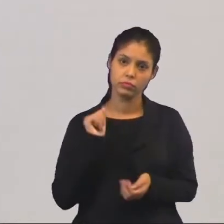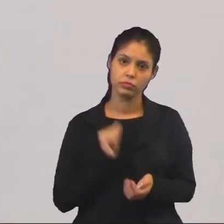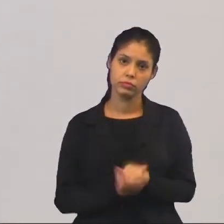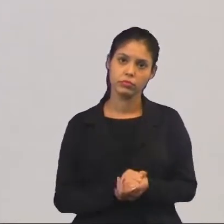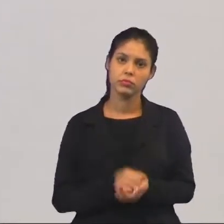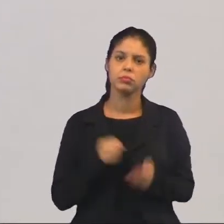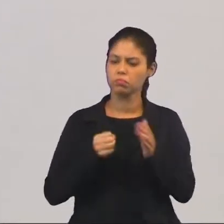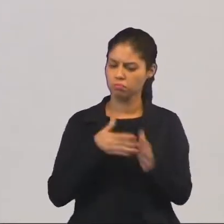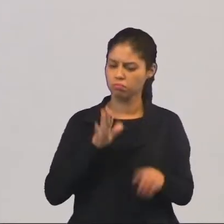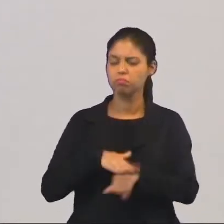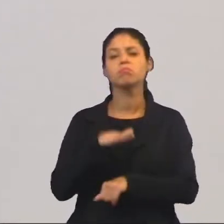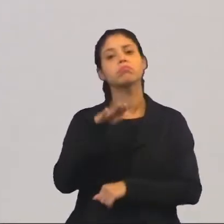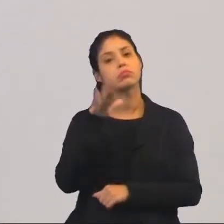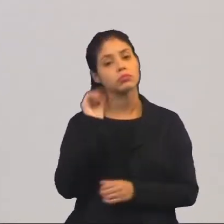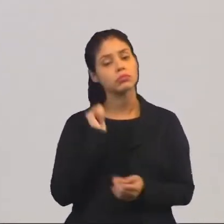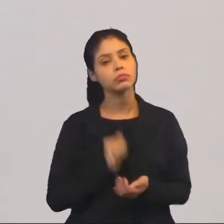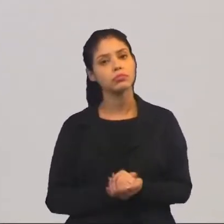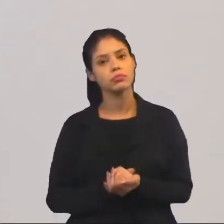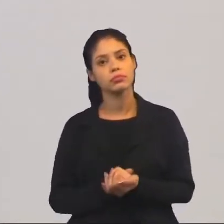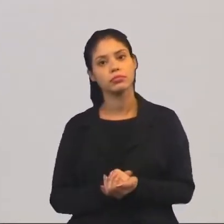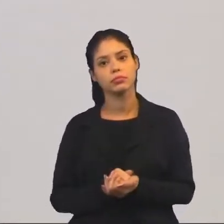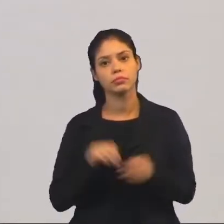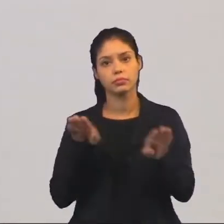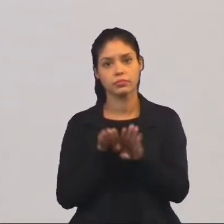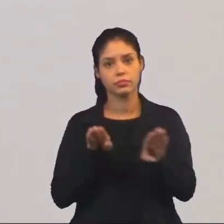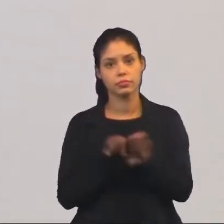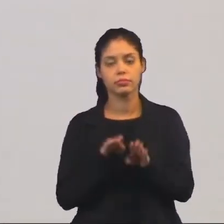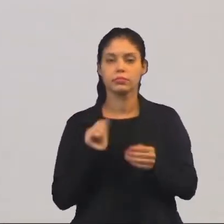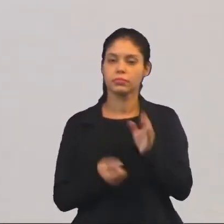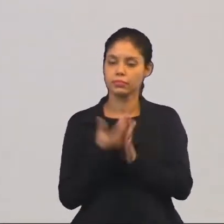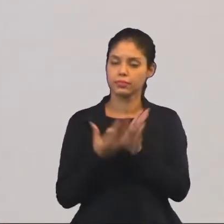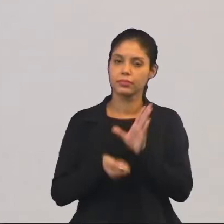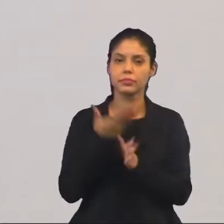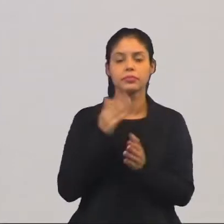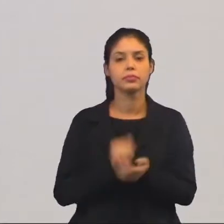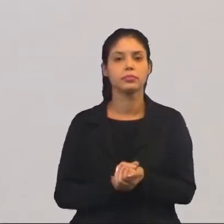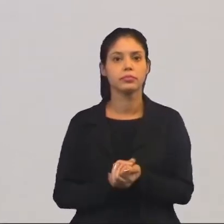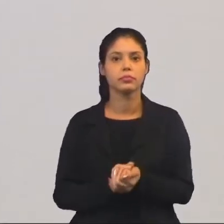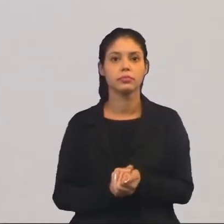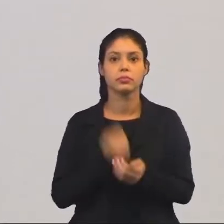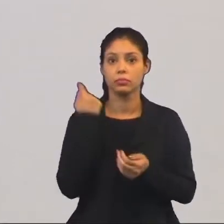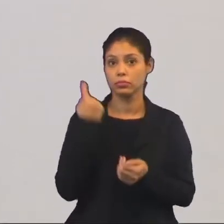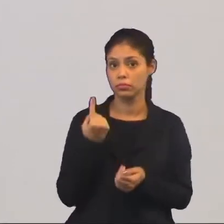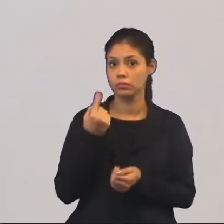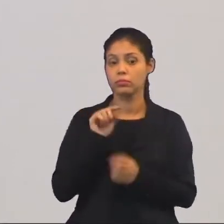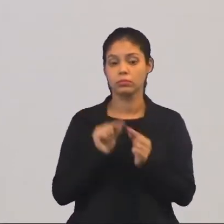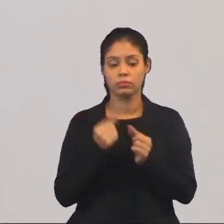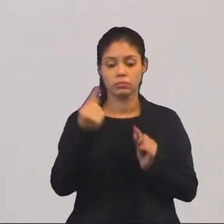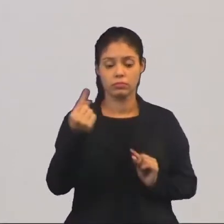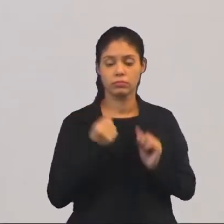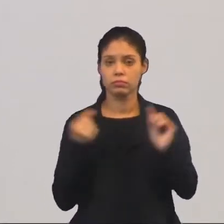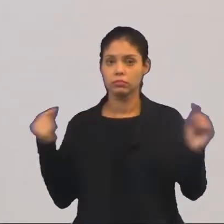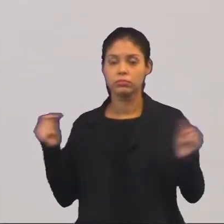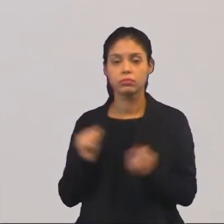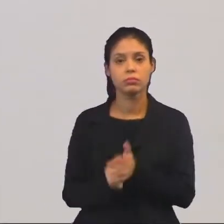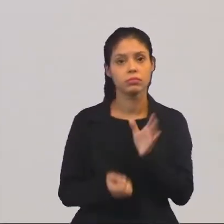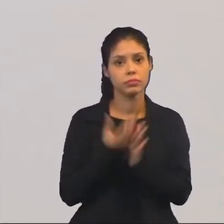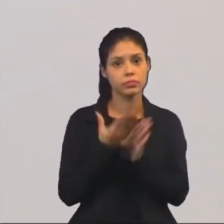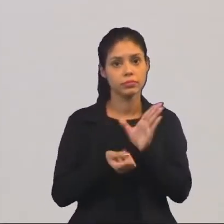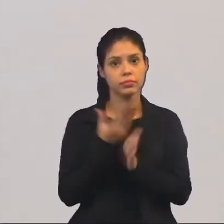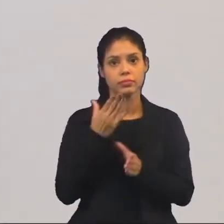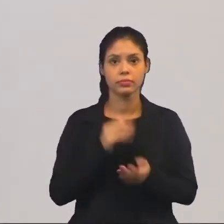produzir muito mais do que antes você conseguia produzir. Então, em 1 hectare, se você conseguia